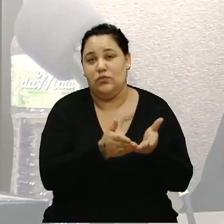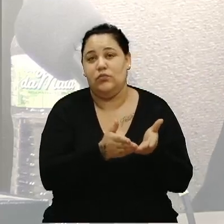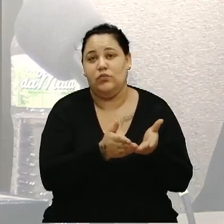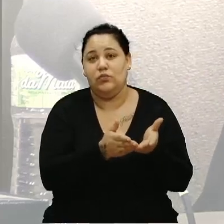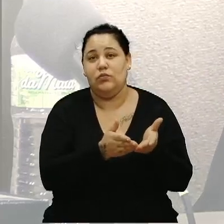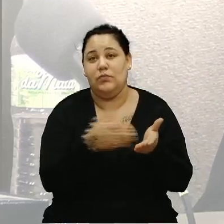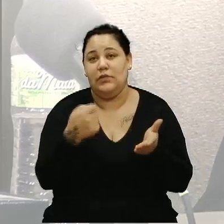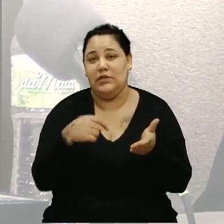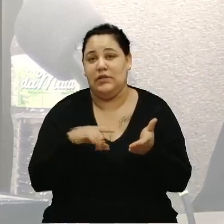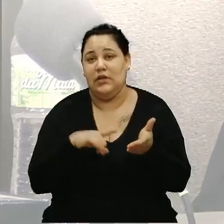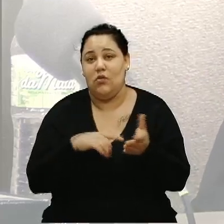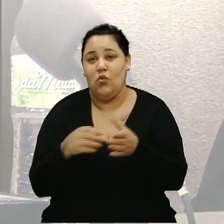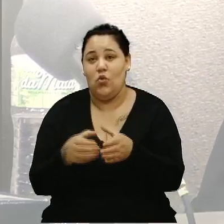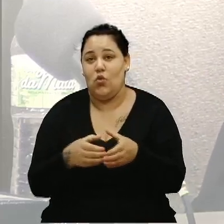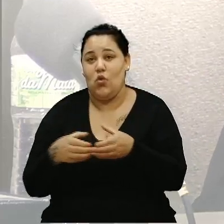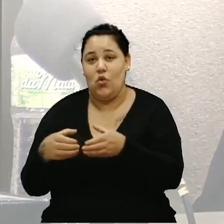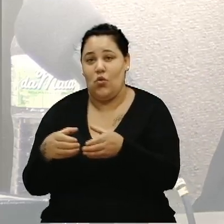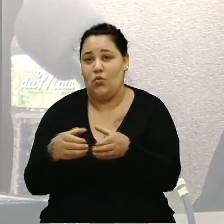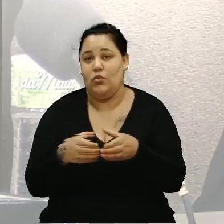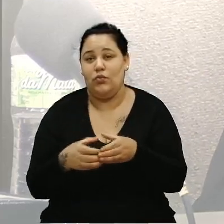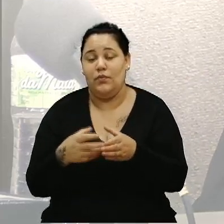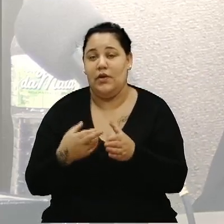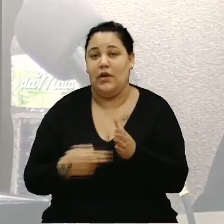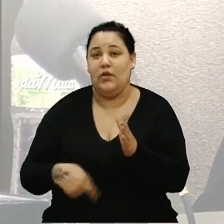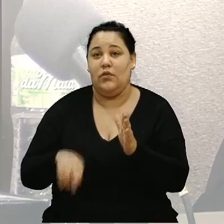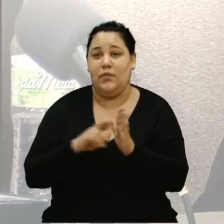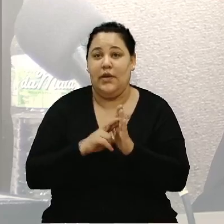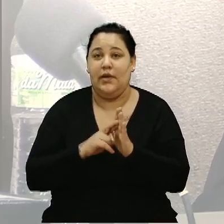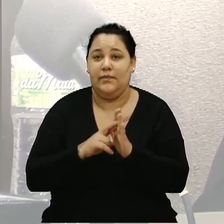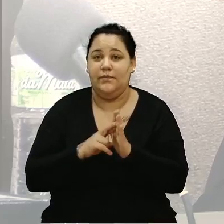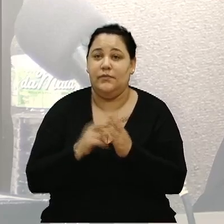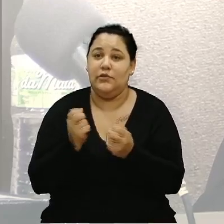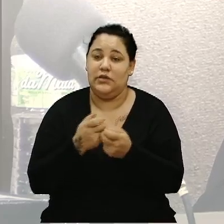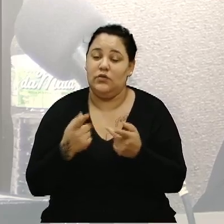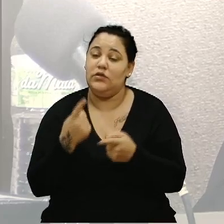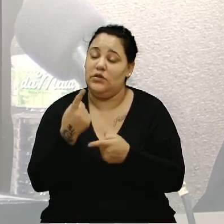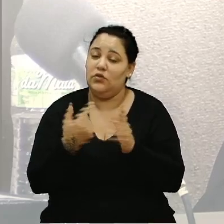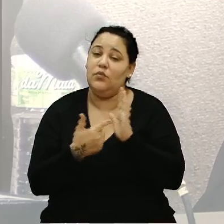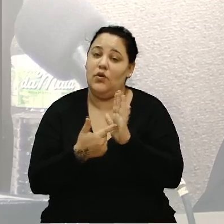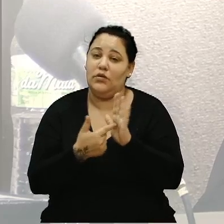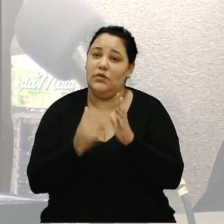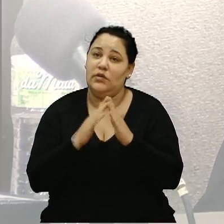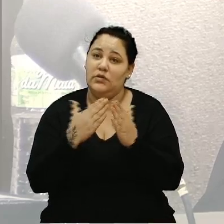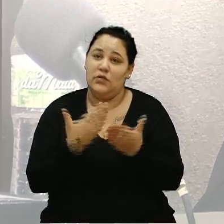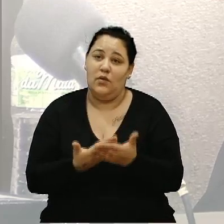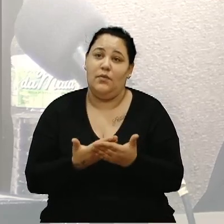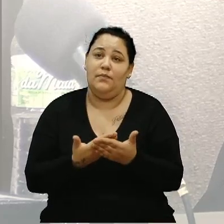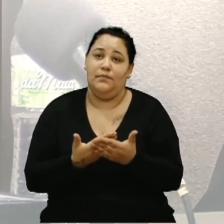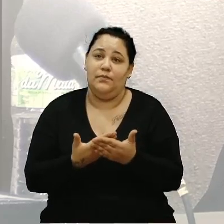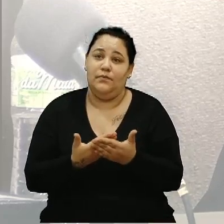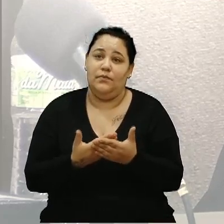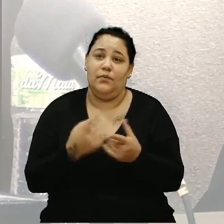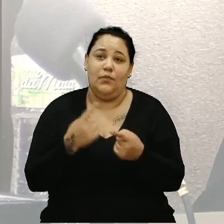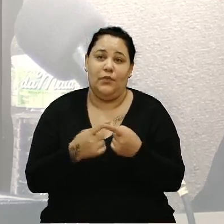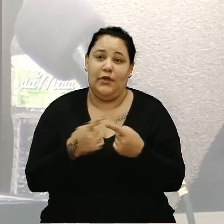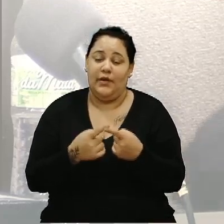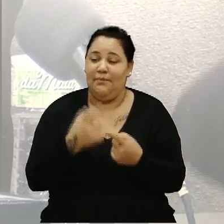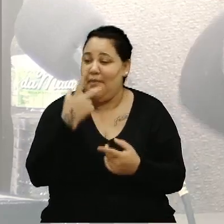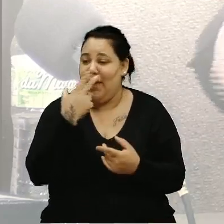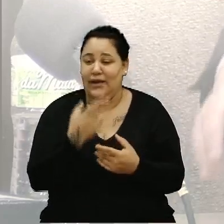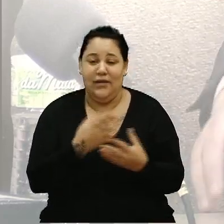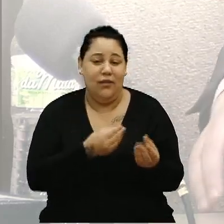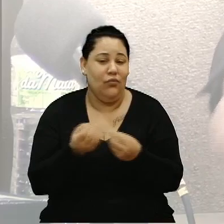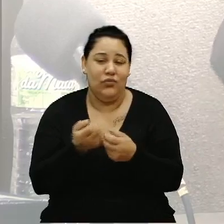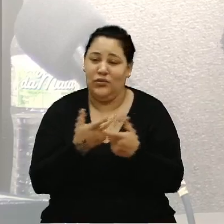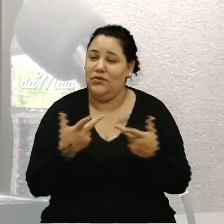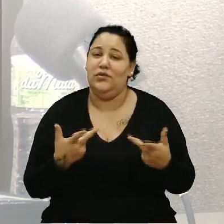um mutirão de resgate dessa situação que o senhor aponta das escolas. Porque me parece um campo minado hoje. Onde